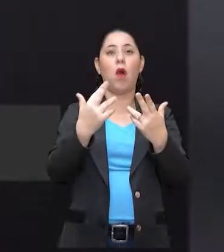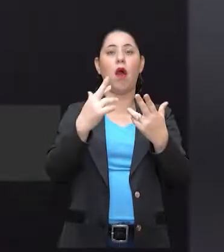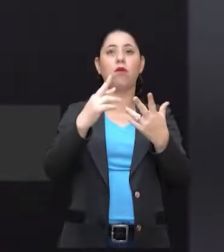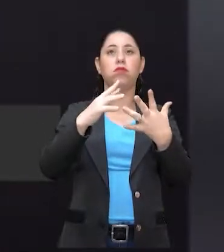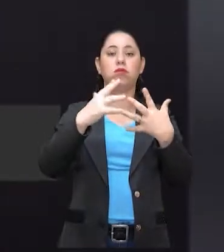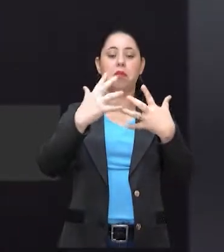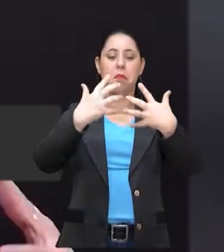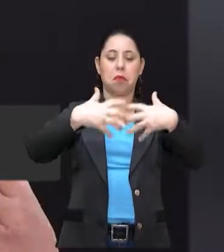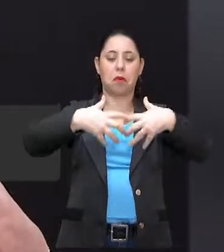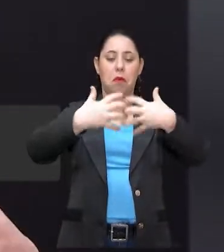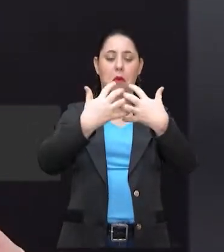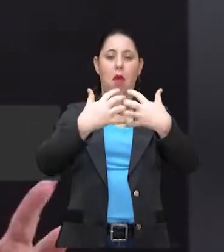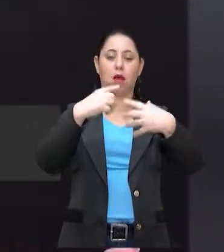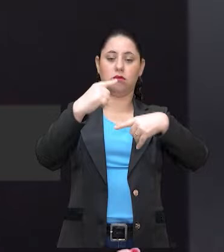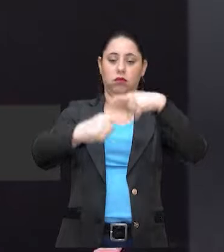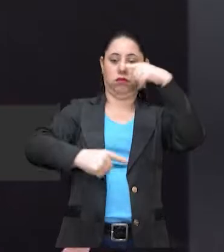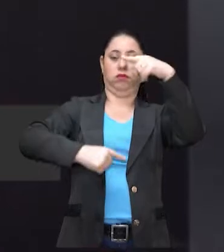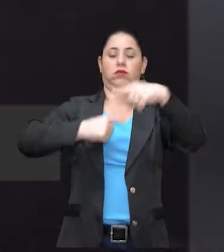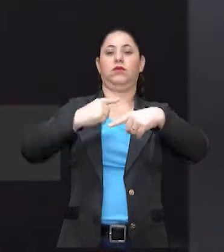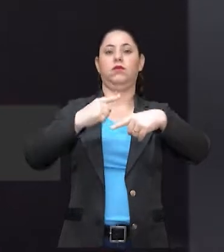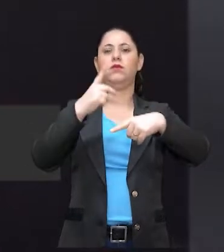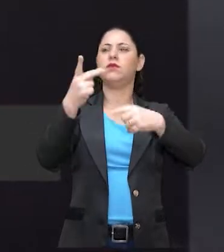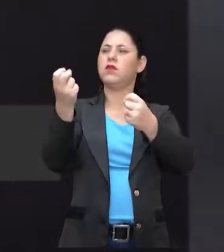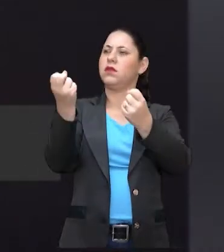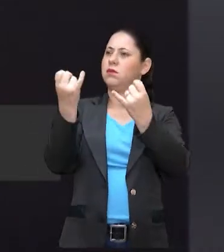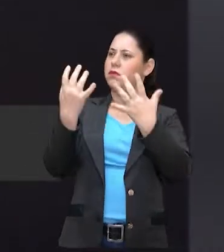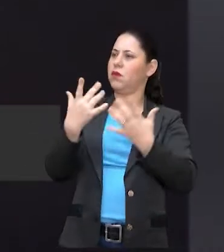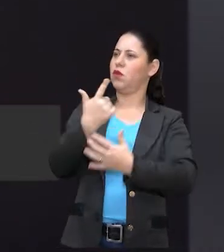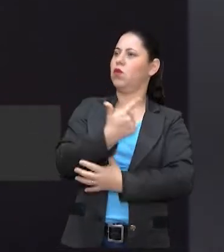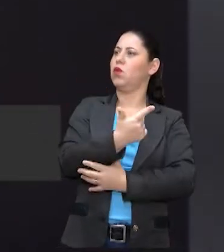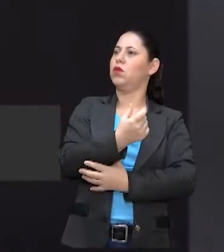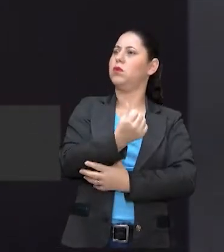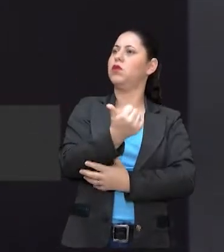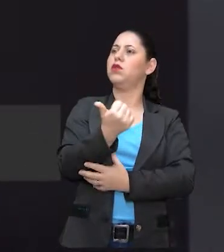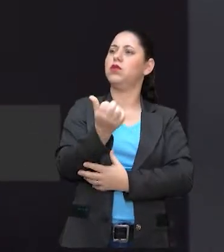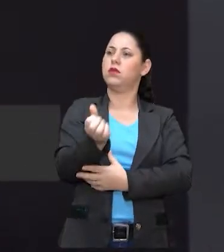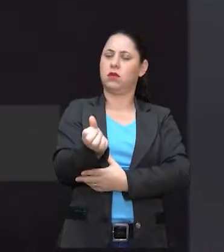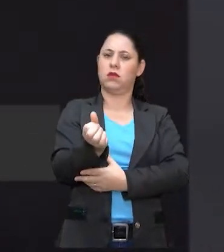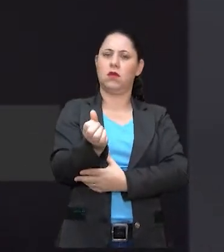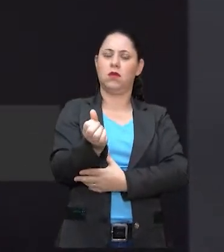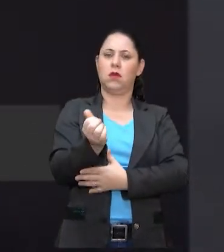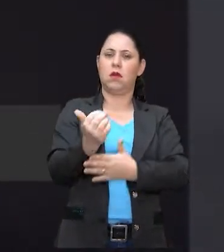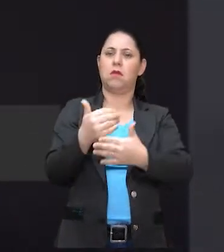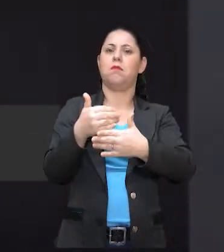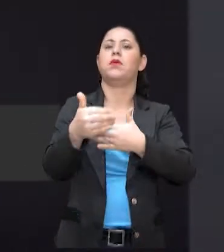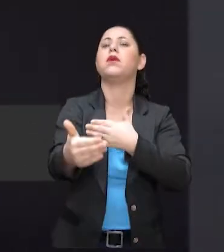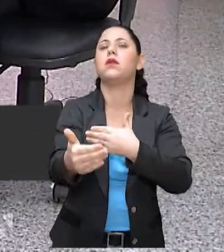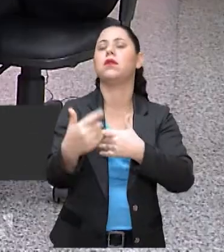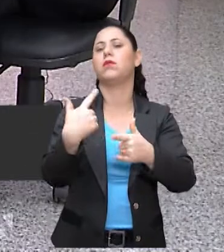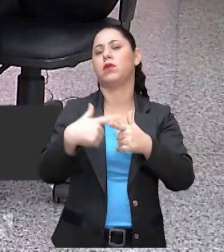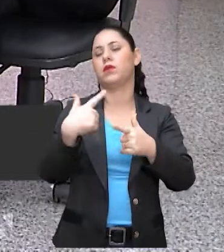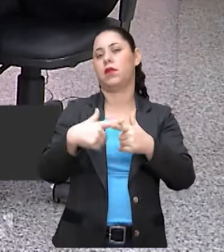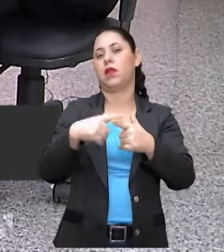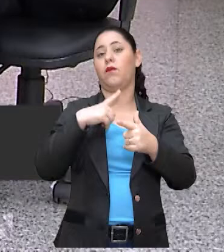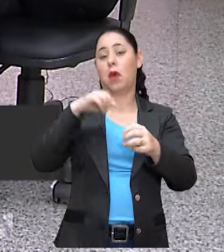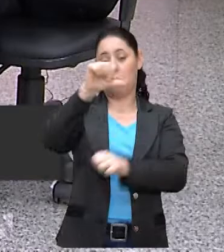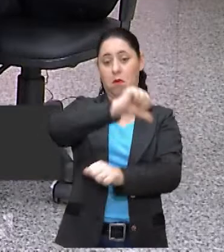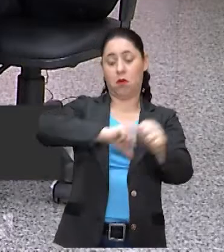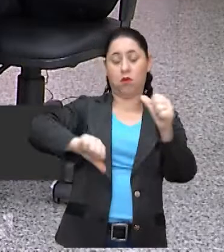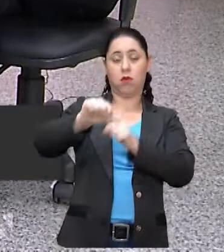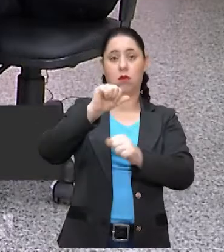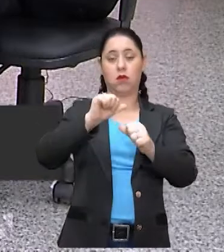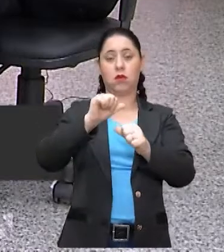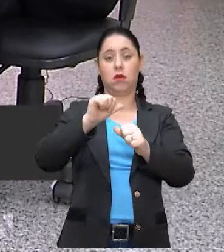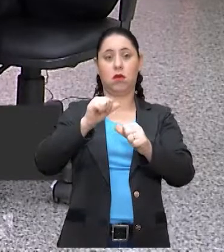vai girando. Você disse 2016. Por quê? De fato, a partir de 2016? Porque a gente teve uma mudança